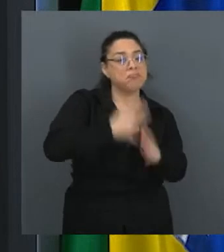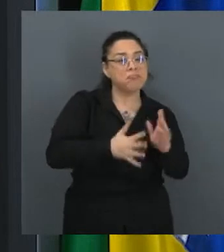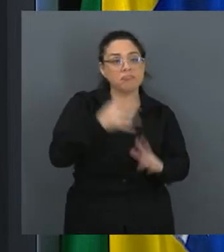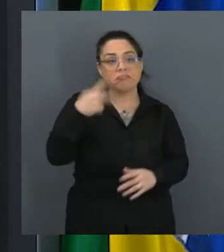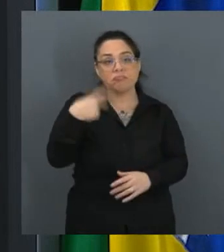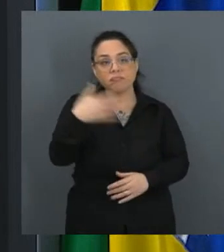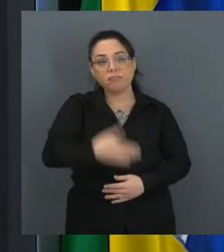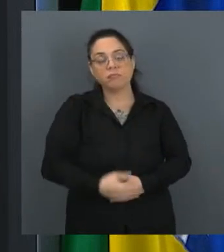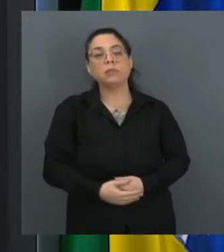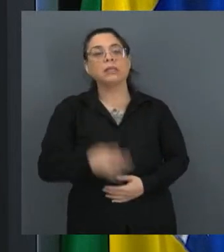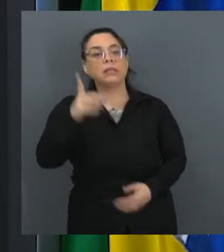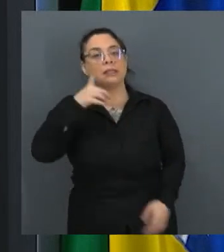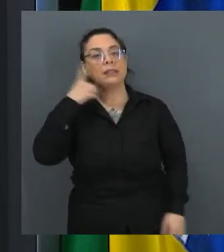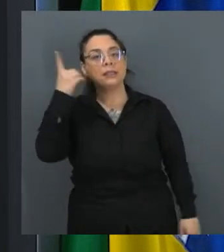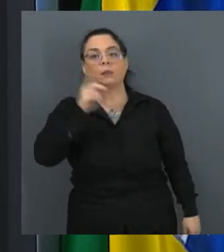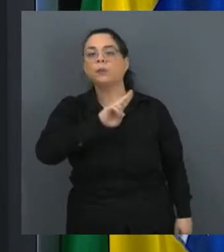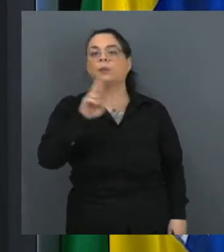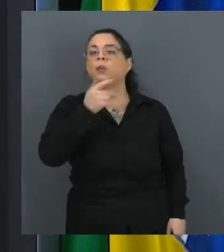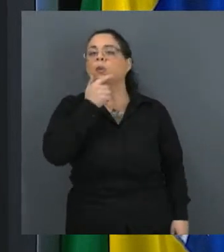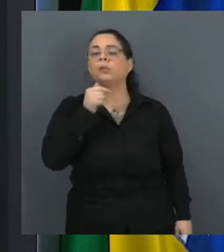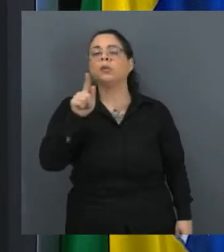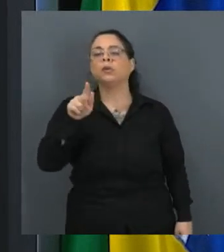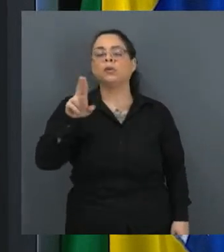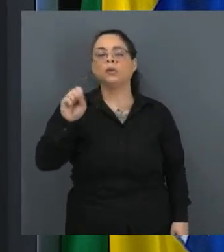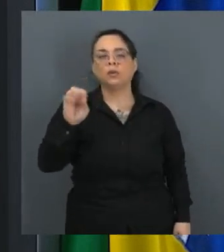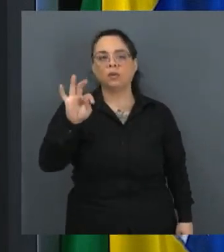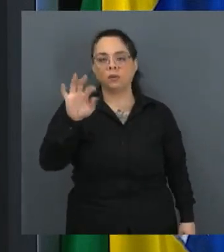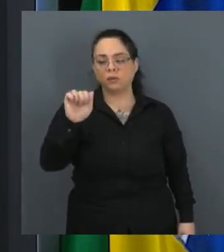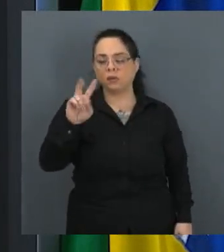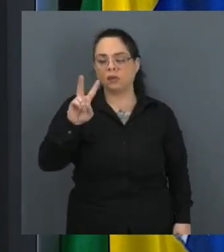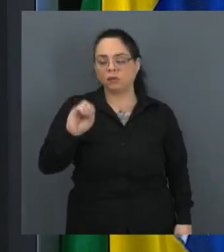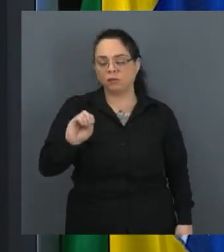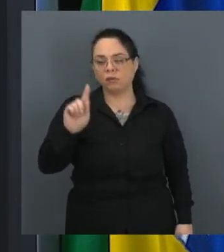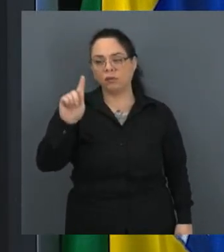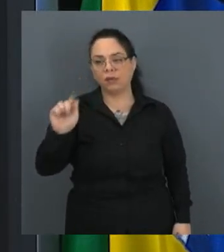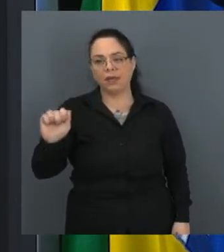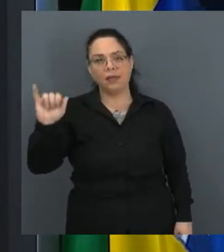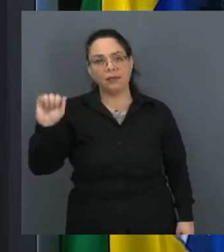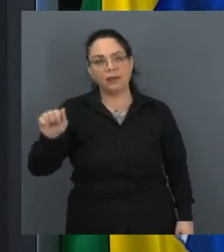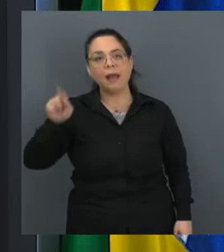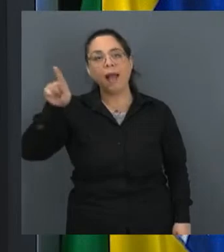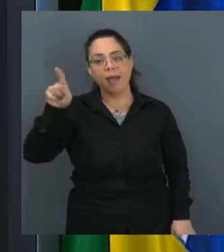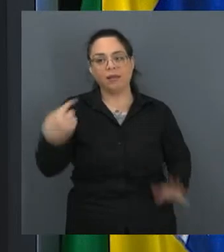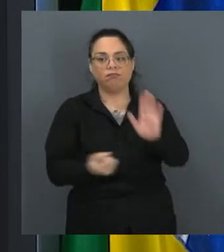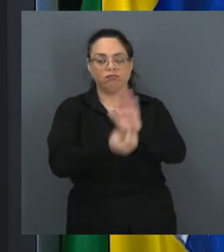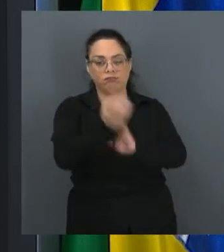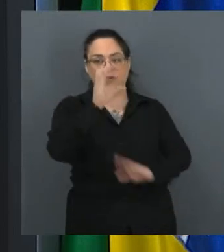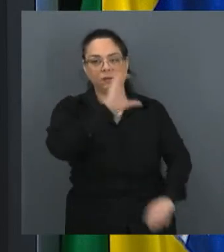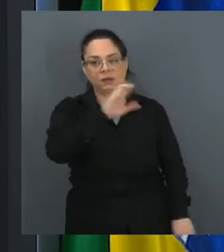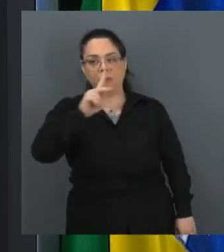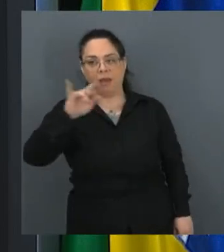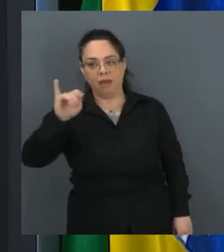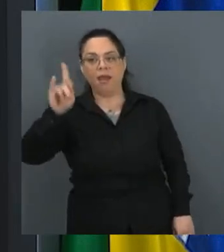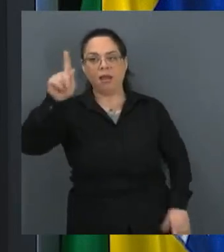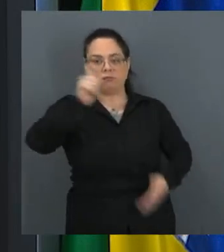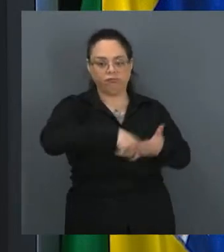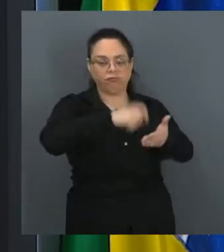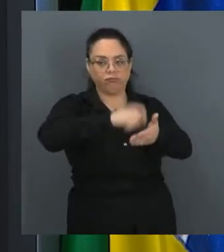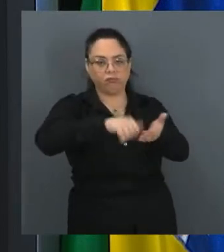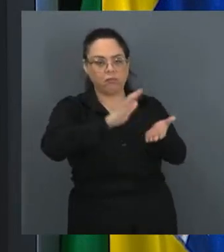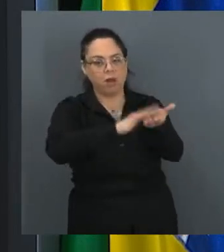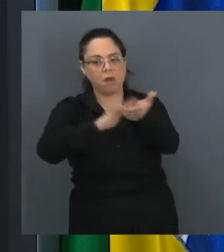O deputado, inclusive, Gustavo Gaia, está coletando assinaturas para a instalação da CPI lá na Câmara. Um